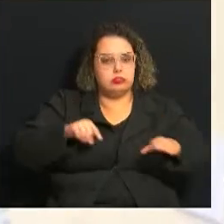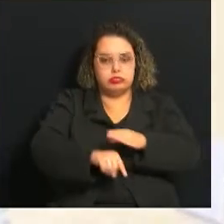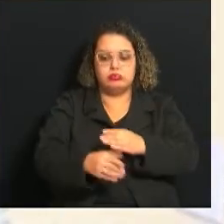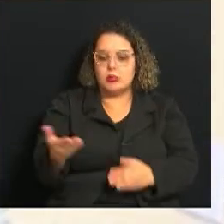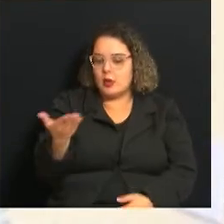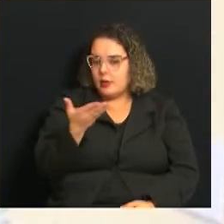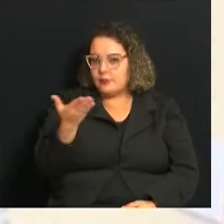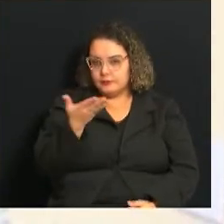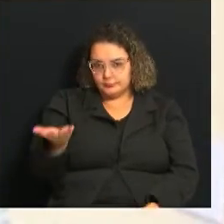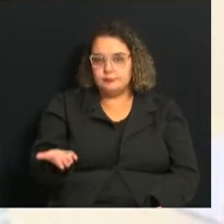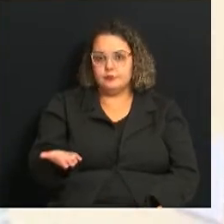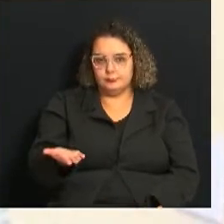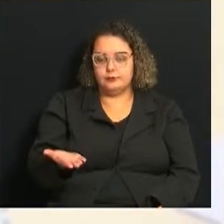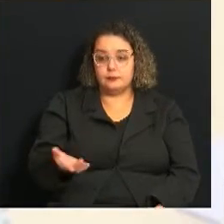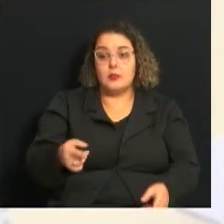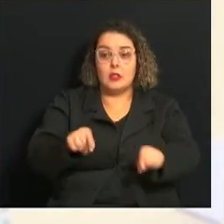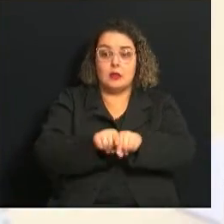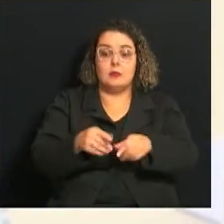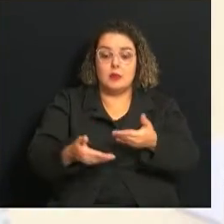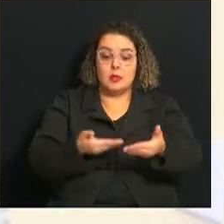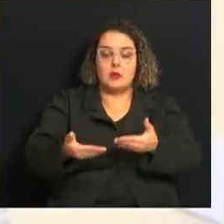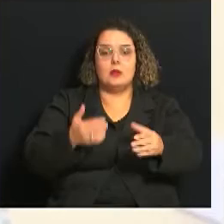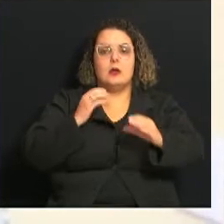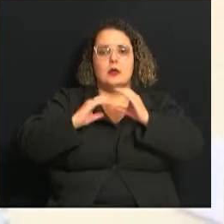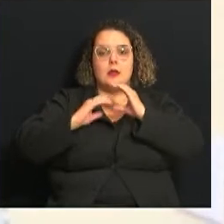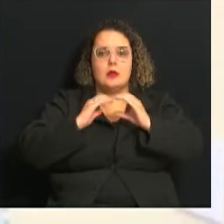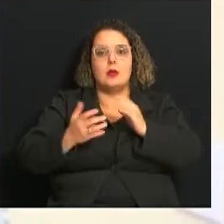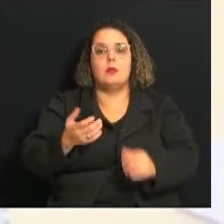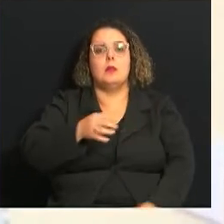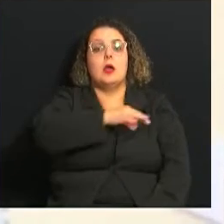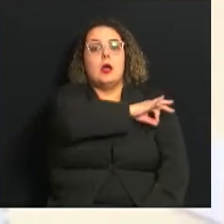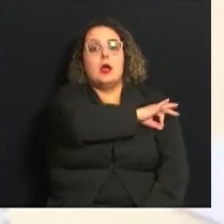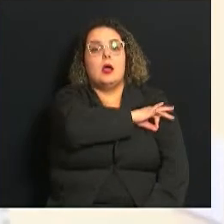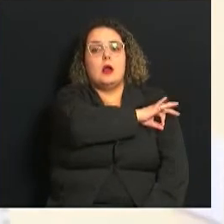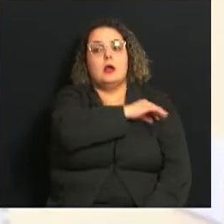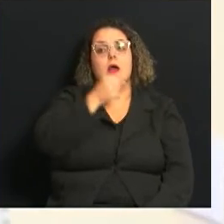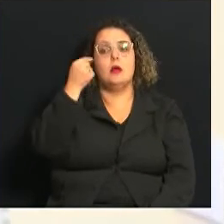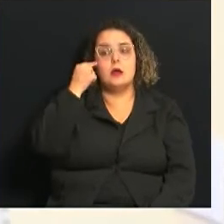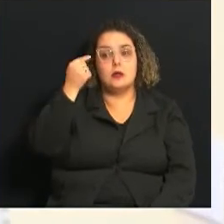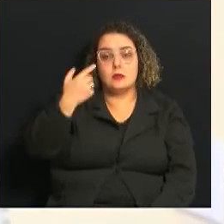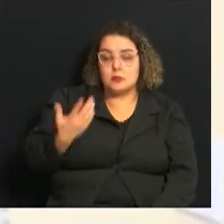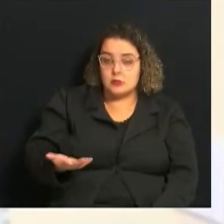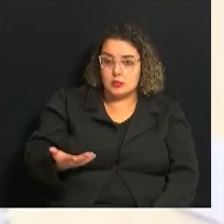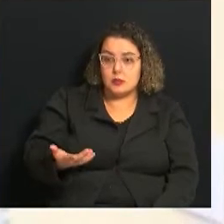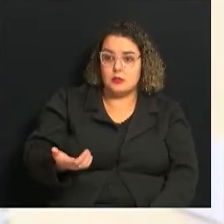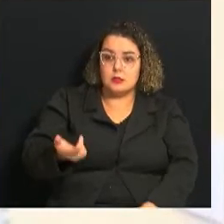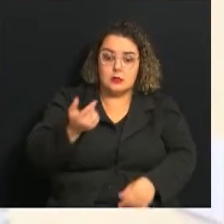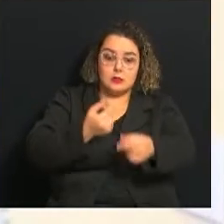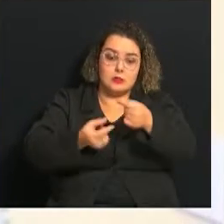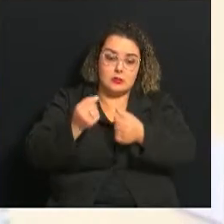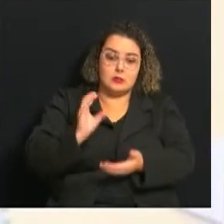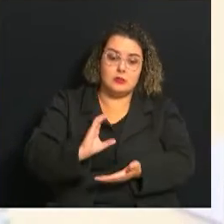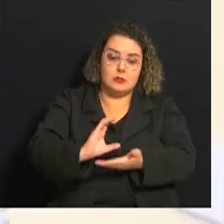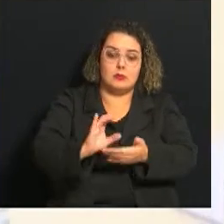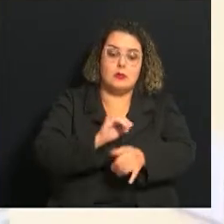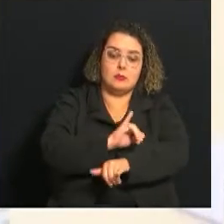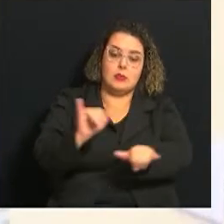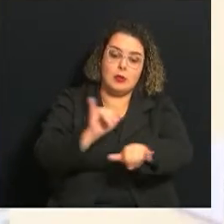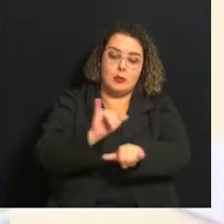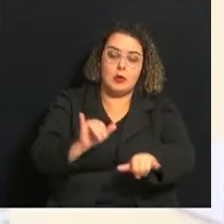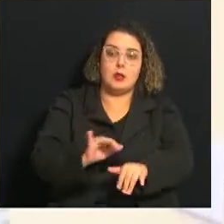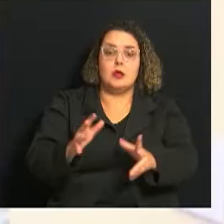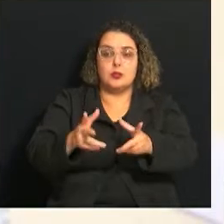E também o que trata da comunicação da Prefeitura, a previsão de que as verbas de publicidade possam ser aplicadas também em todas as